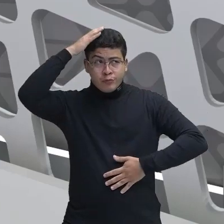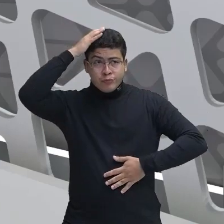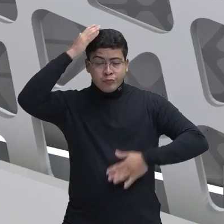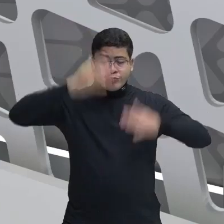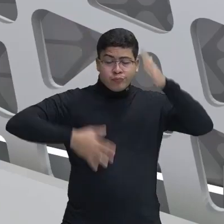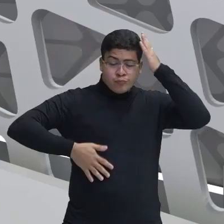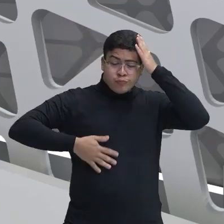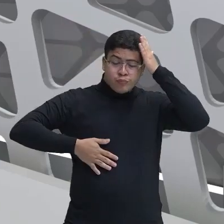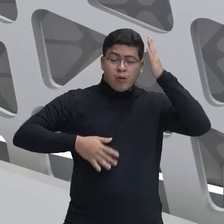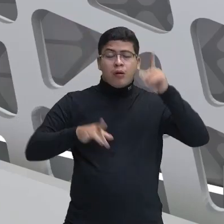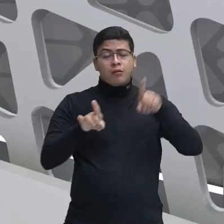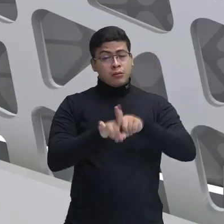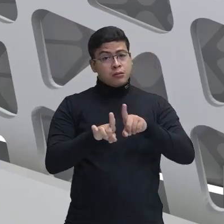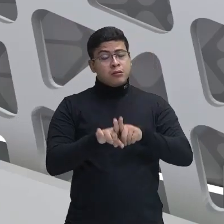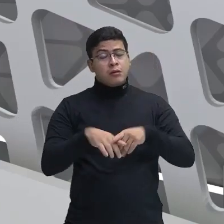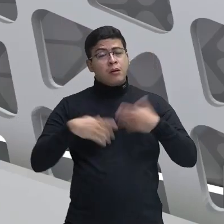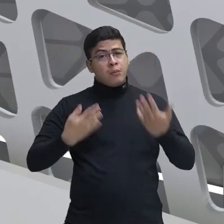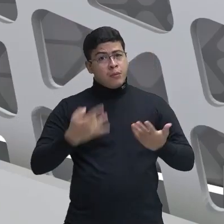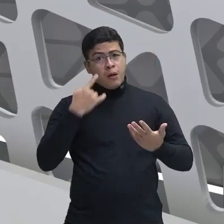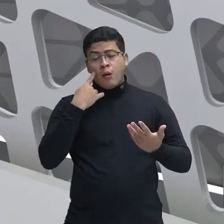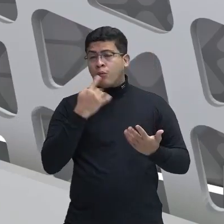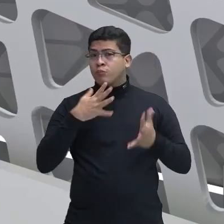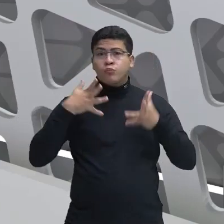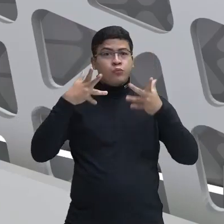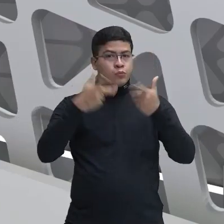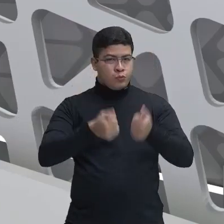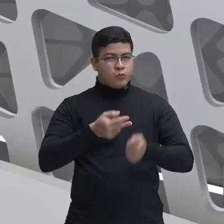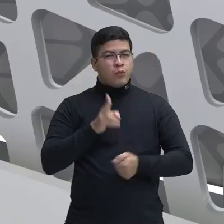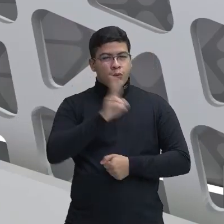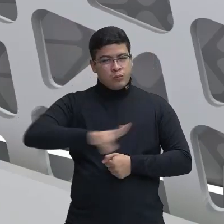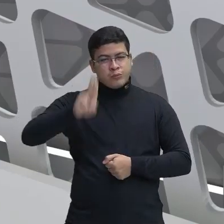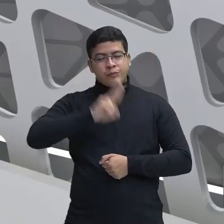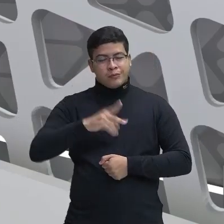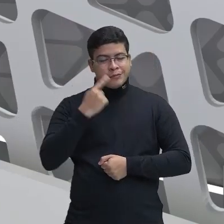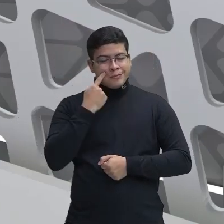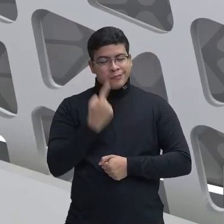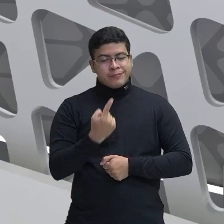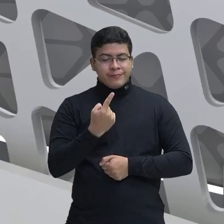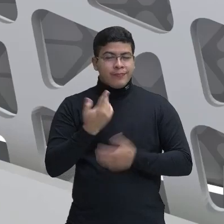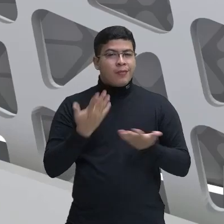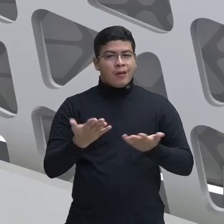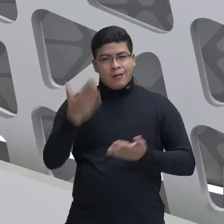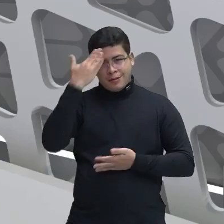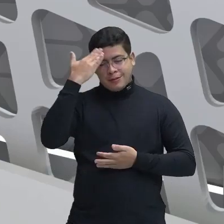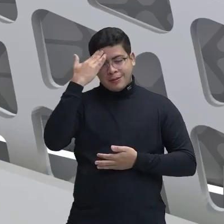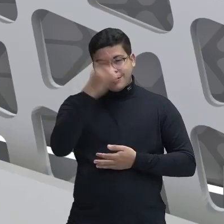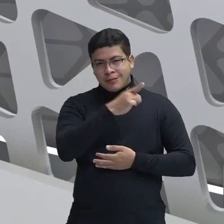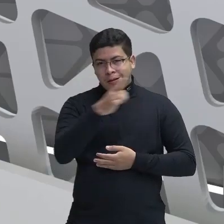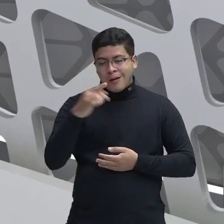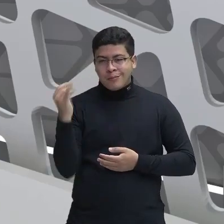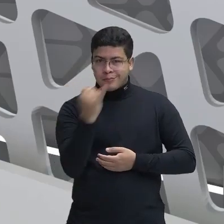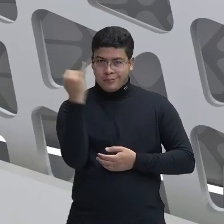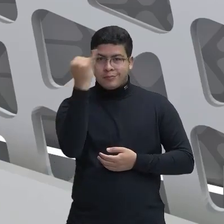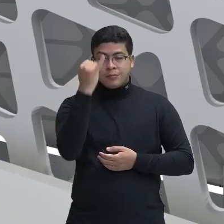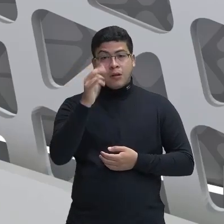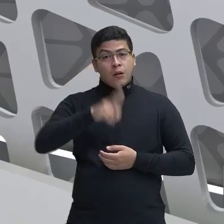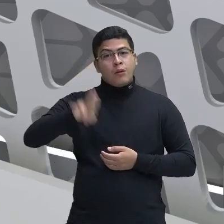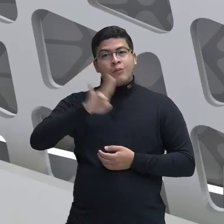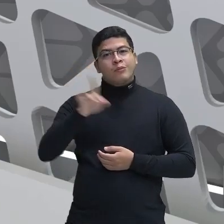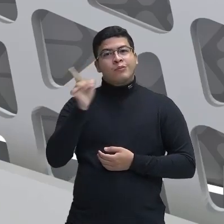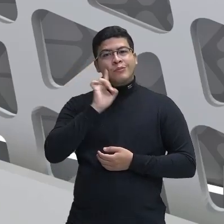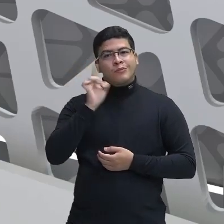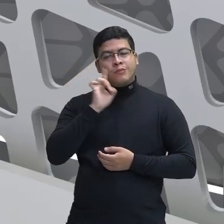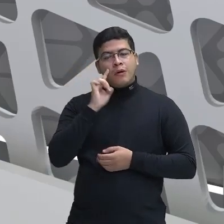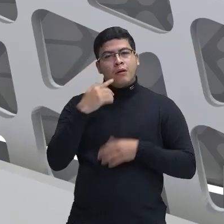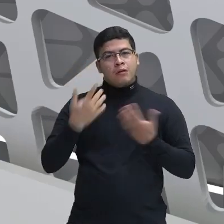Então, a gente utiliza ali a água a todo momento, Então, sabendo da importância da água, e da utilidade no nosso dia a